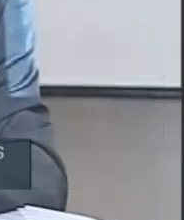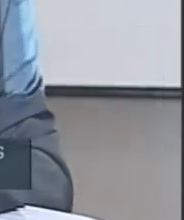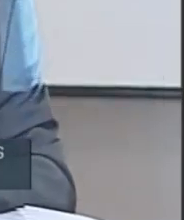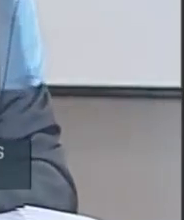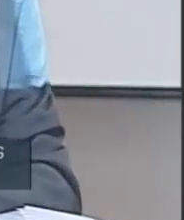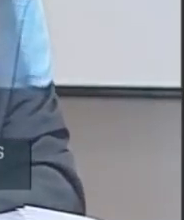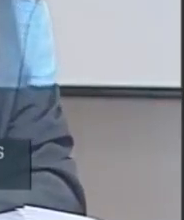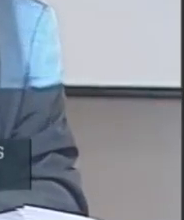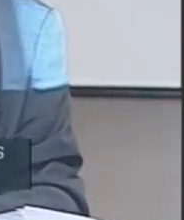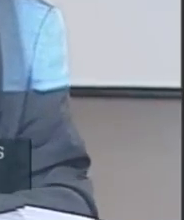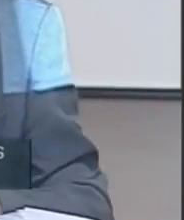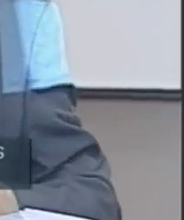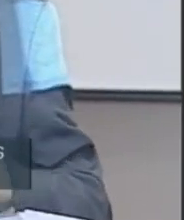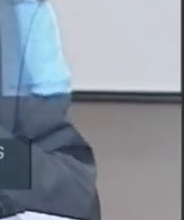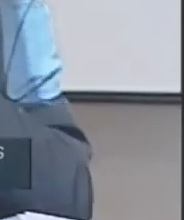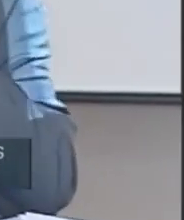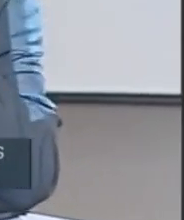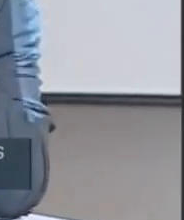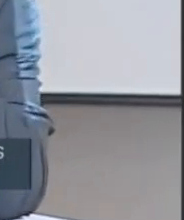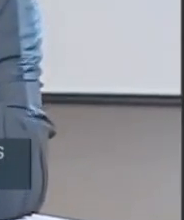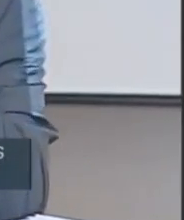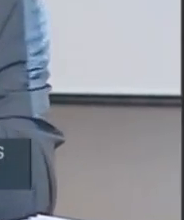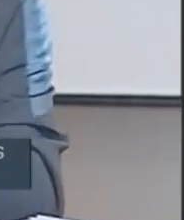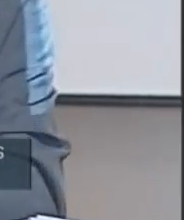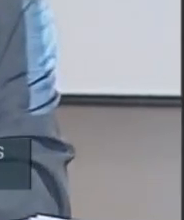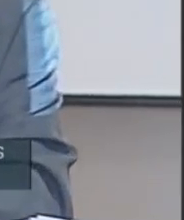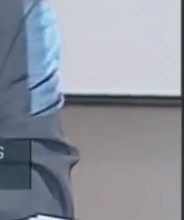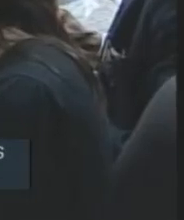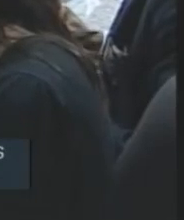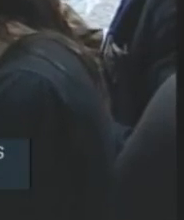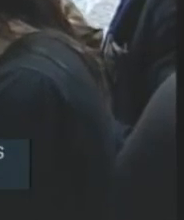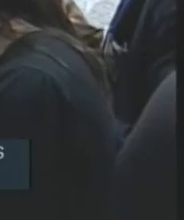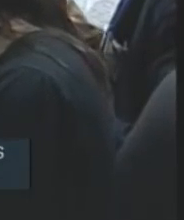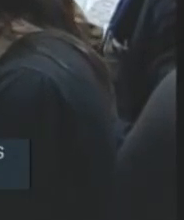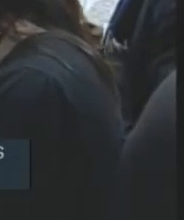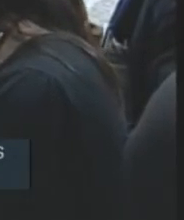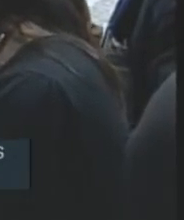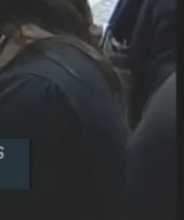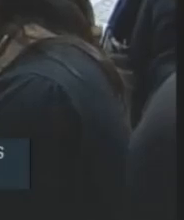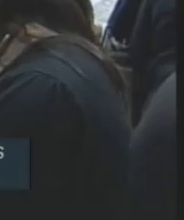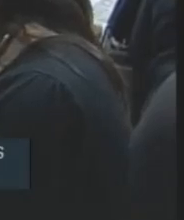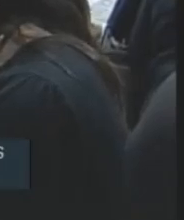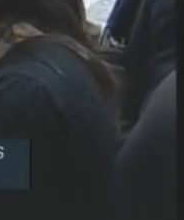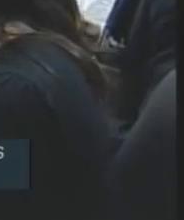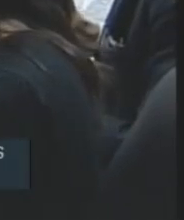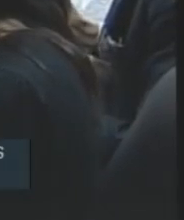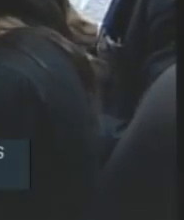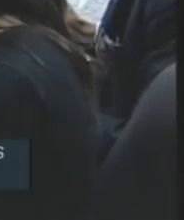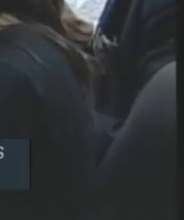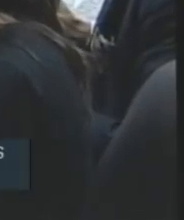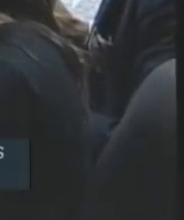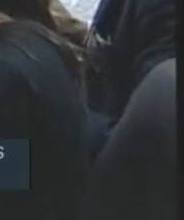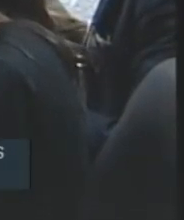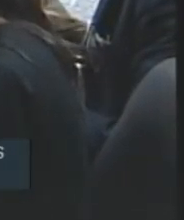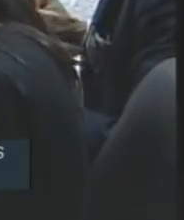qual faixa percentual os adolescentes ocupam na extrema pobreza atualmente? Eles são quantos 5% da população. Isso,